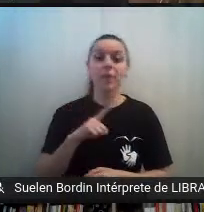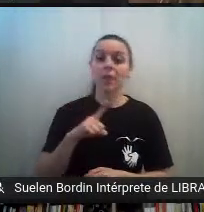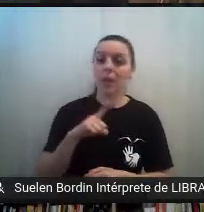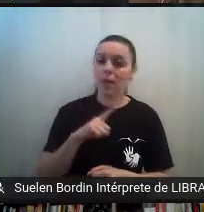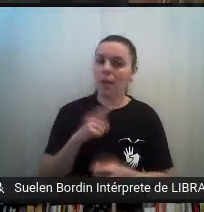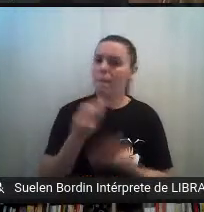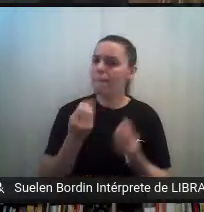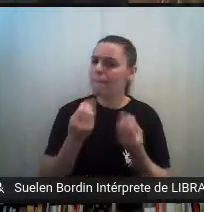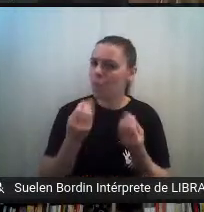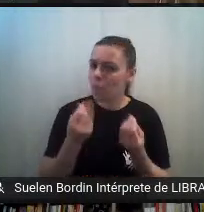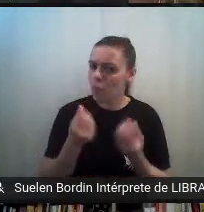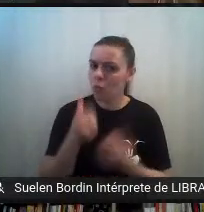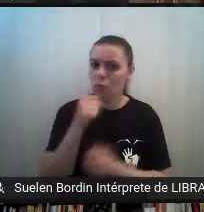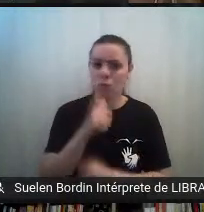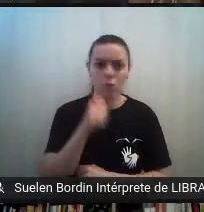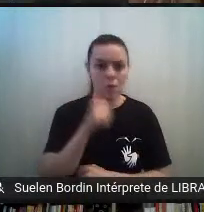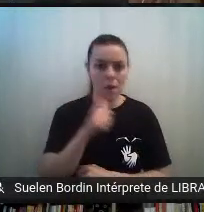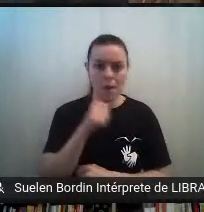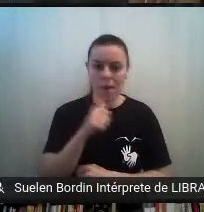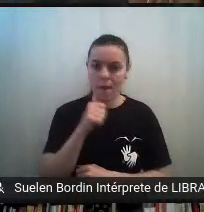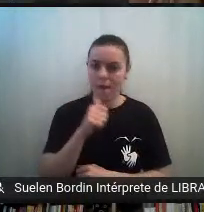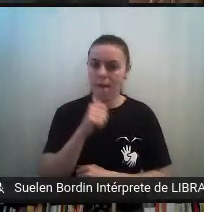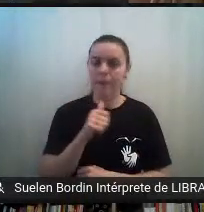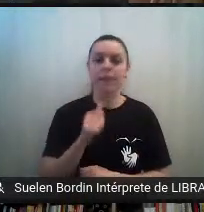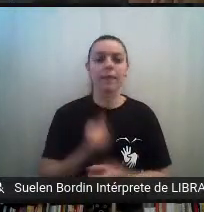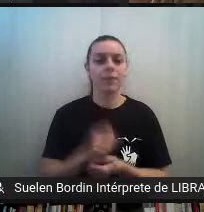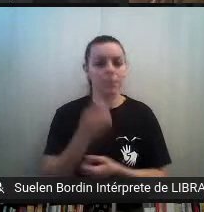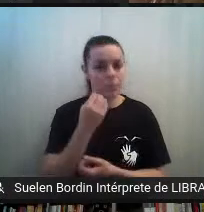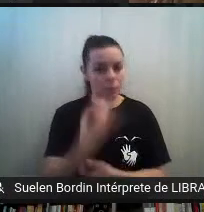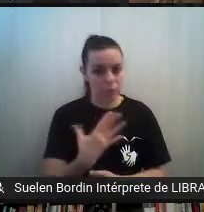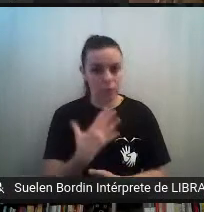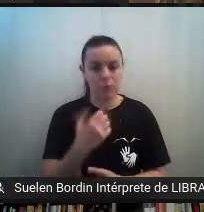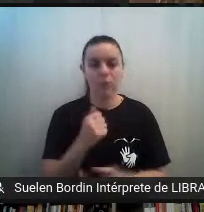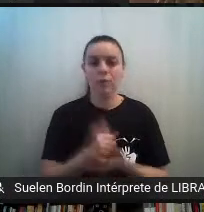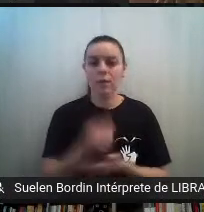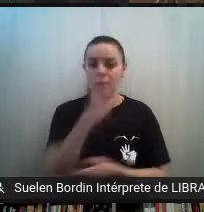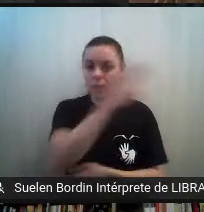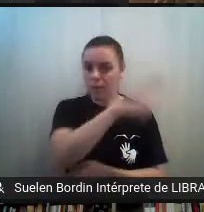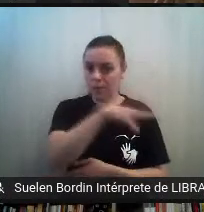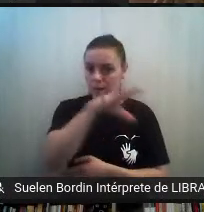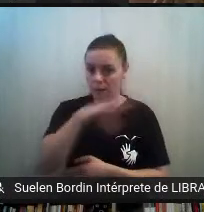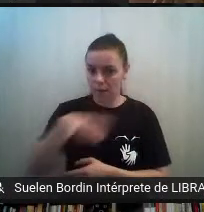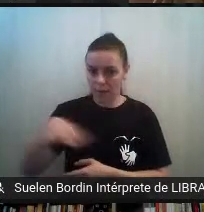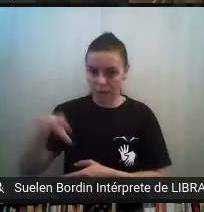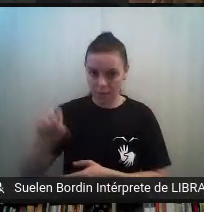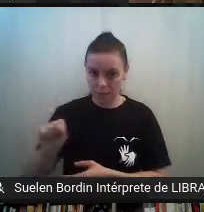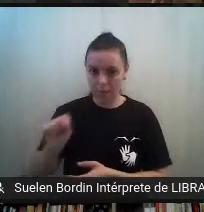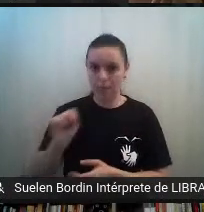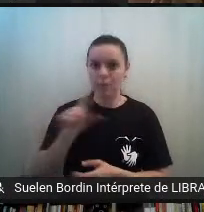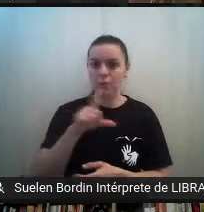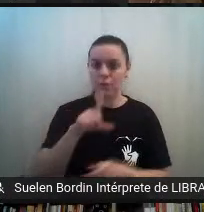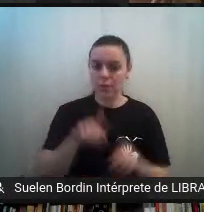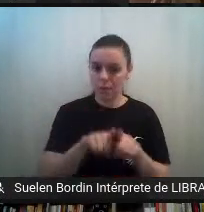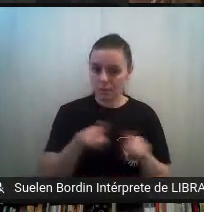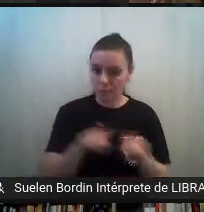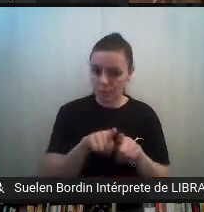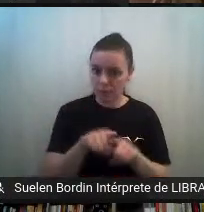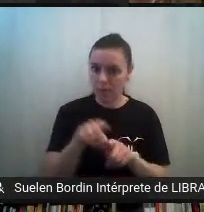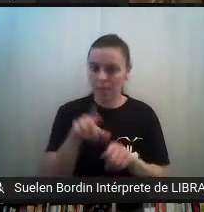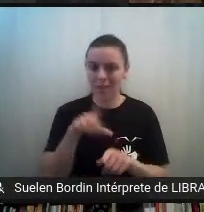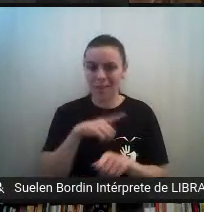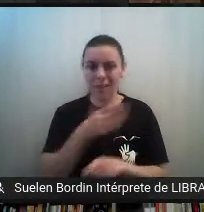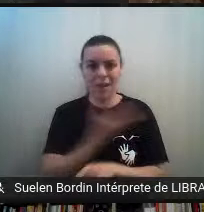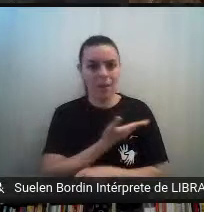incríveis, né? Conheci muitas mulheres incríveis. E eu também tenho uma rede de esporte muito legal dentro do meu curso, de várias amigas e tudo